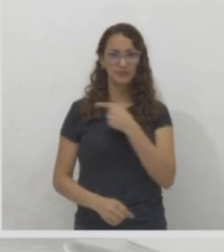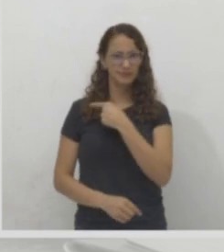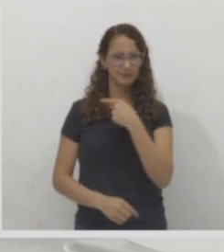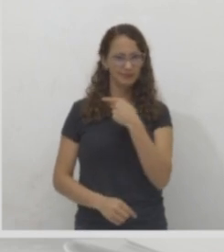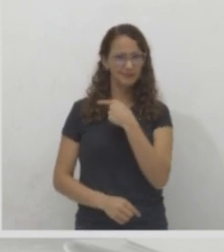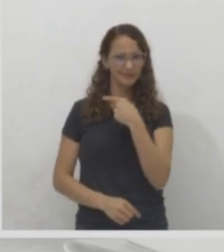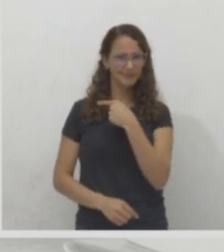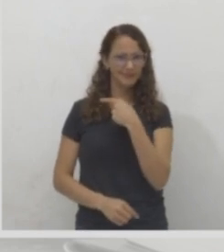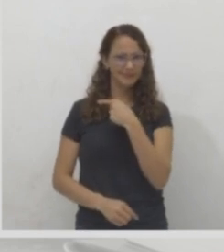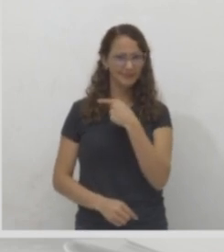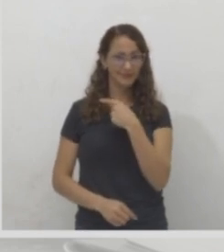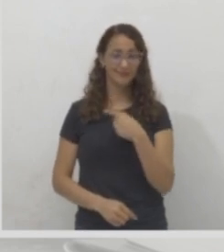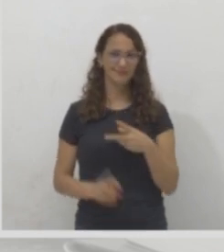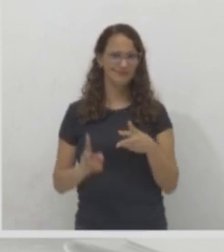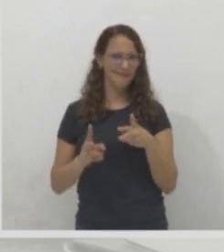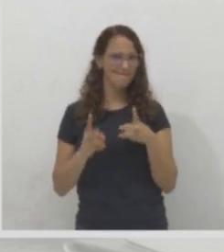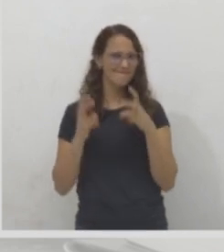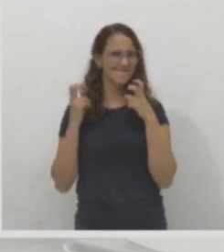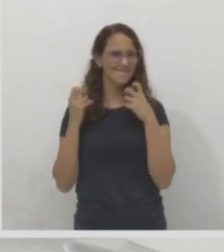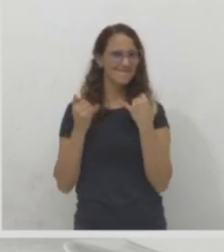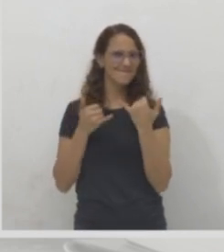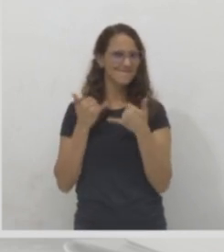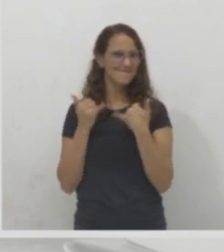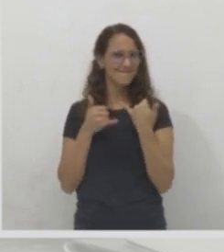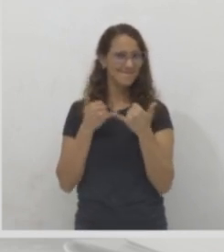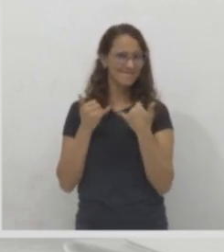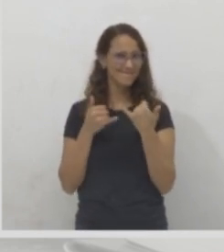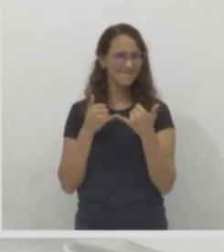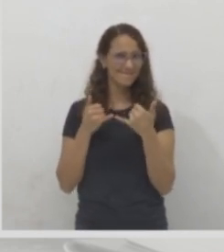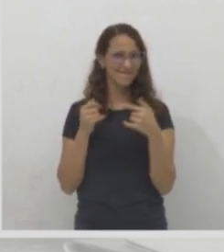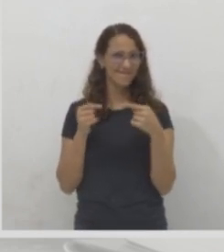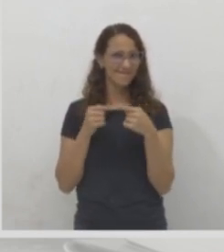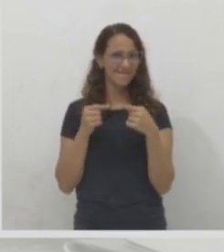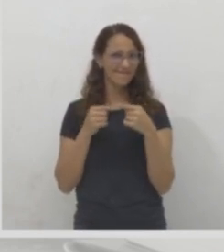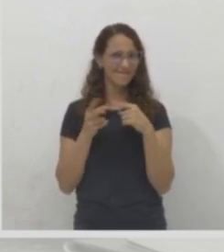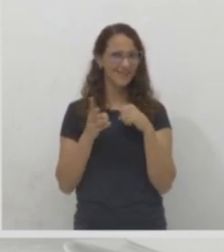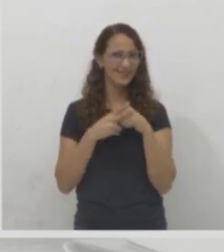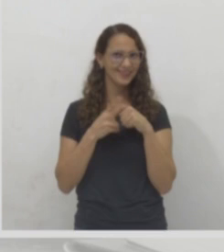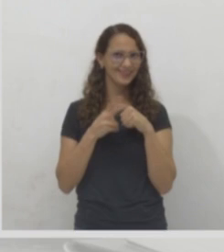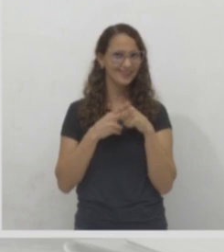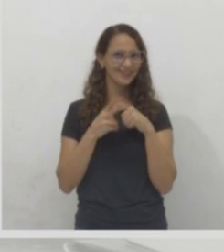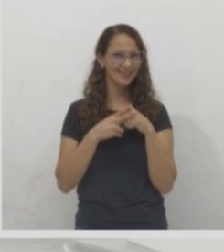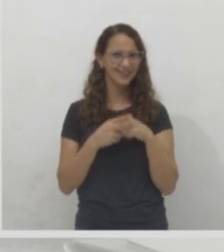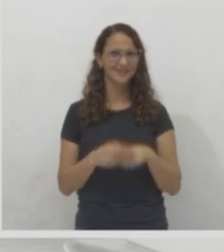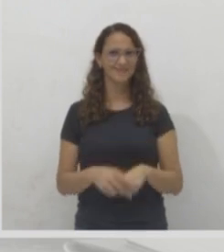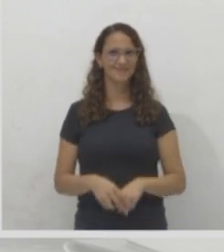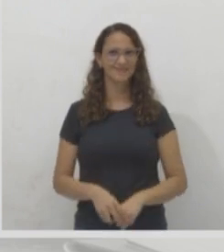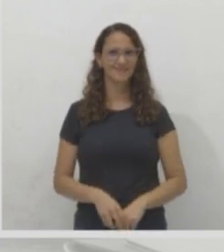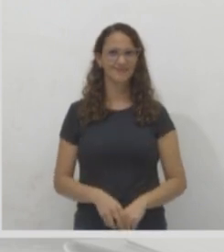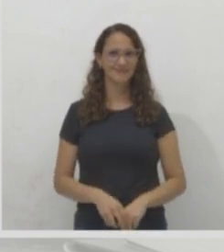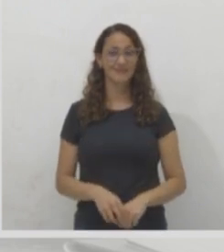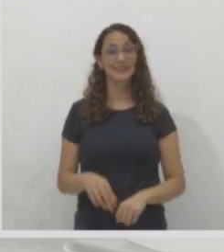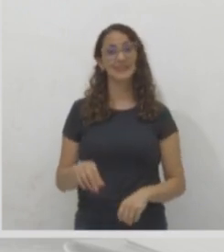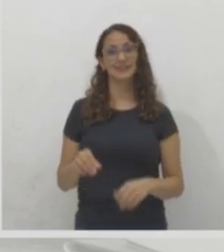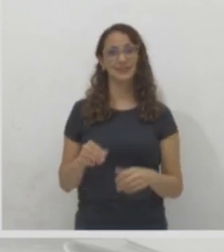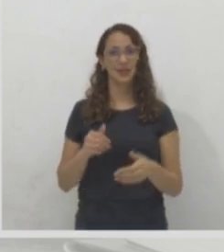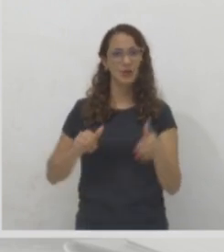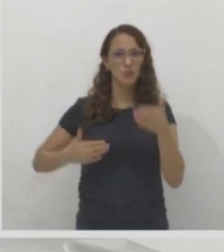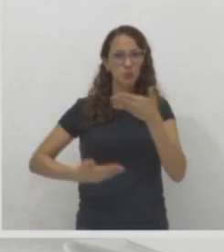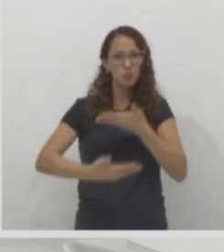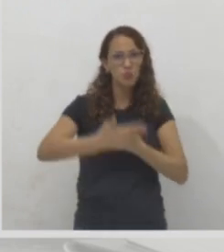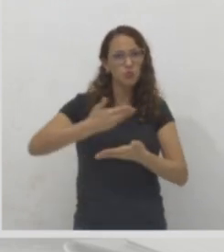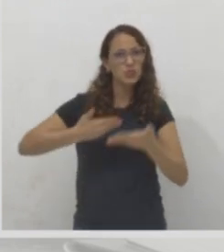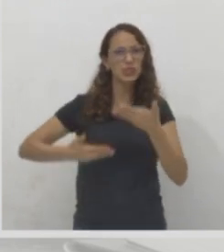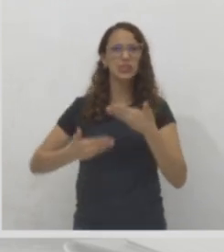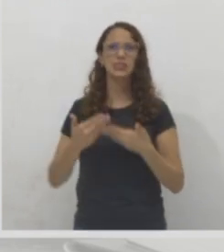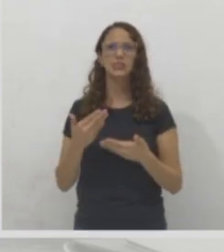tirinha. Vamos ver aqui como ela brinca com essa questão dos verbos, da transitividade verbal, melhor